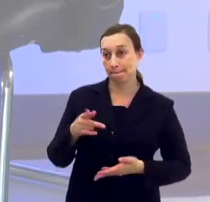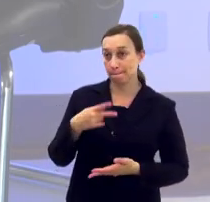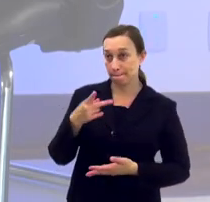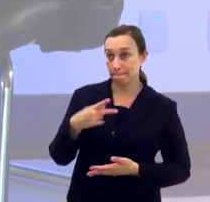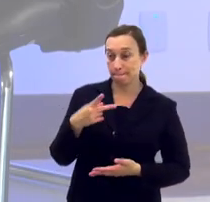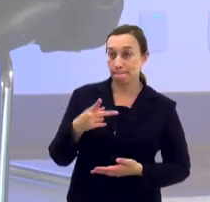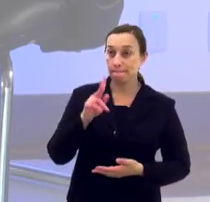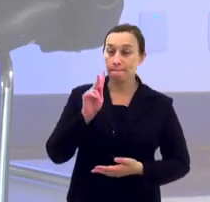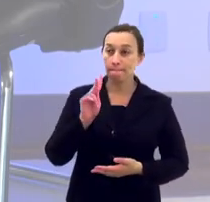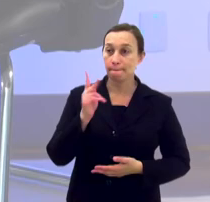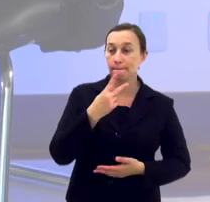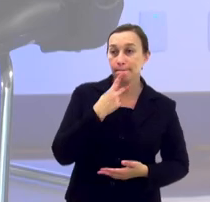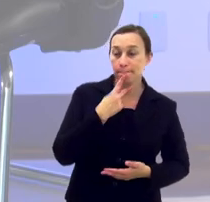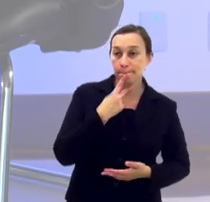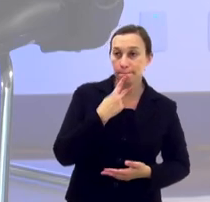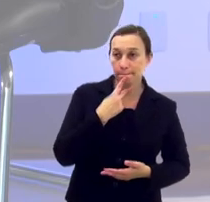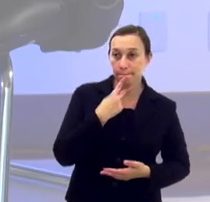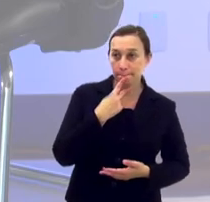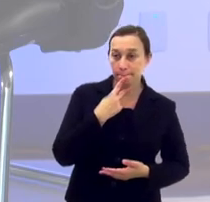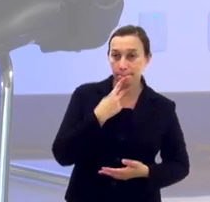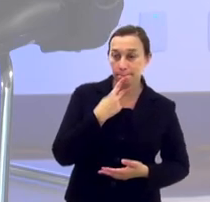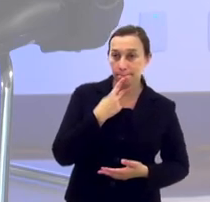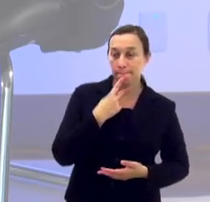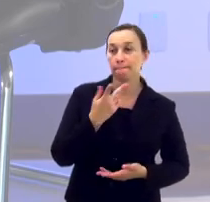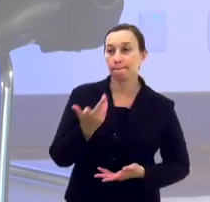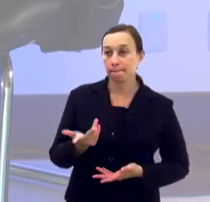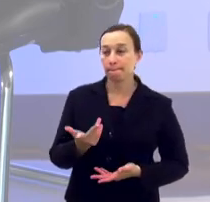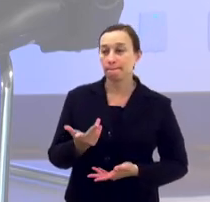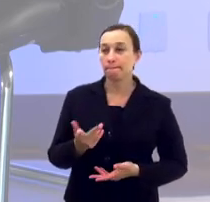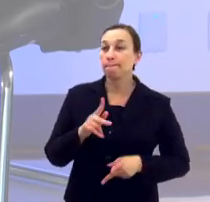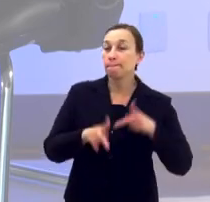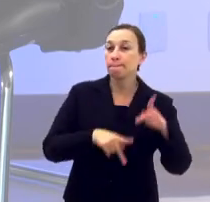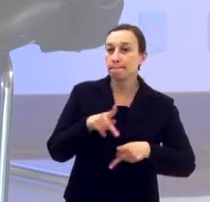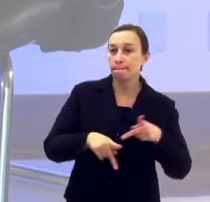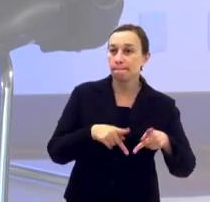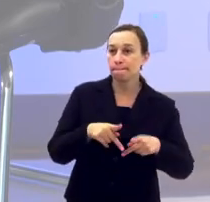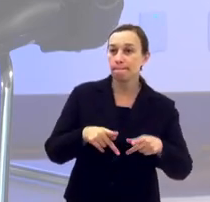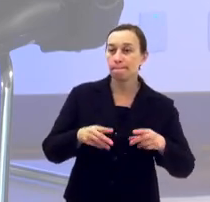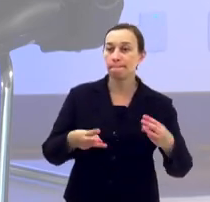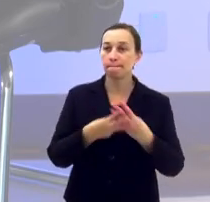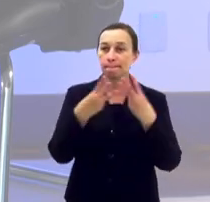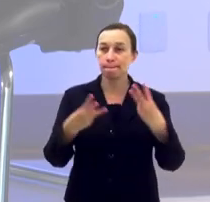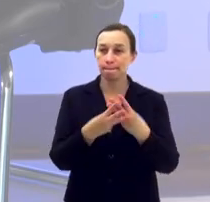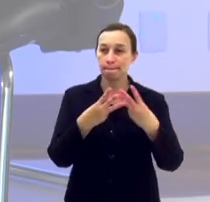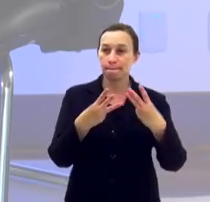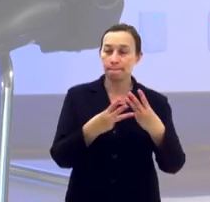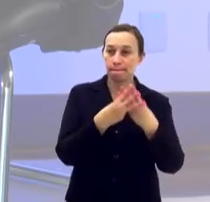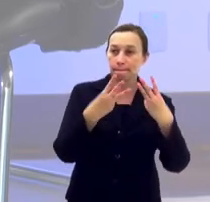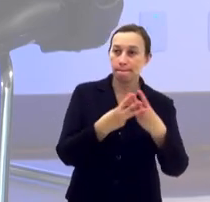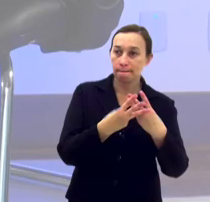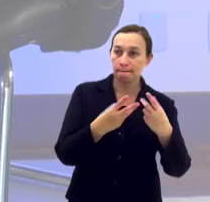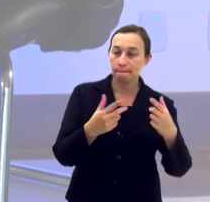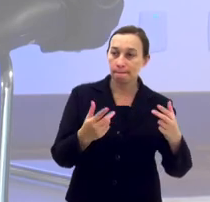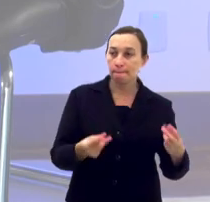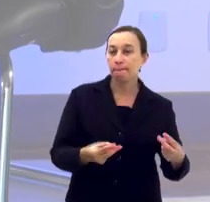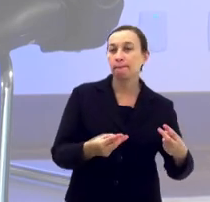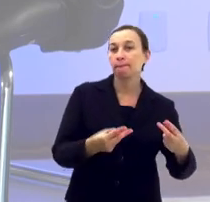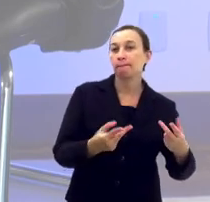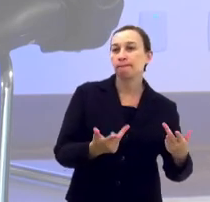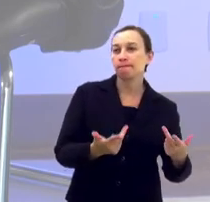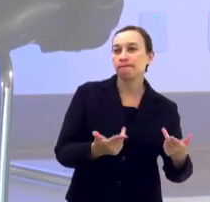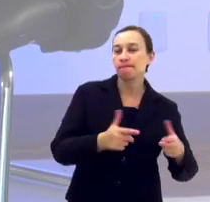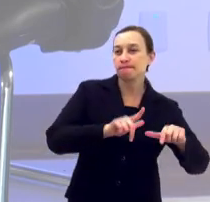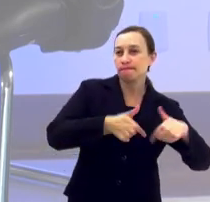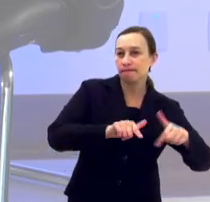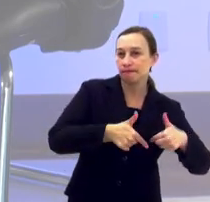Tem um dito em hebraico que é Am Israel Arevi Mazelazim. É o povo de Israel se preocupa sempre com